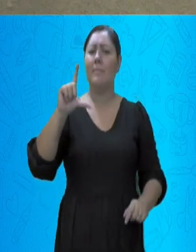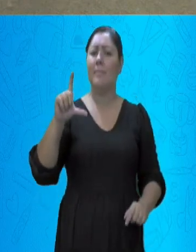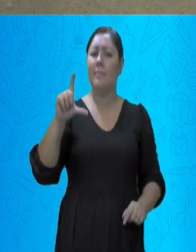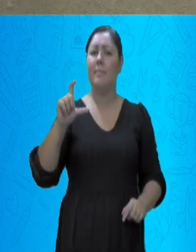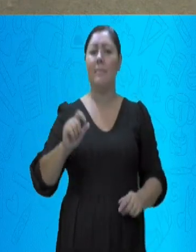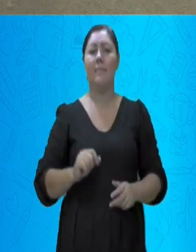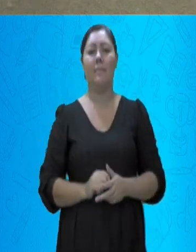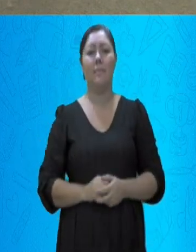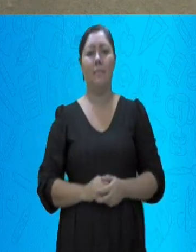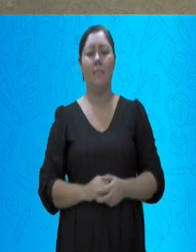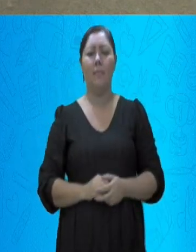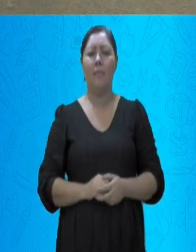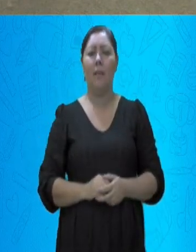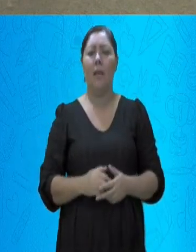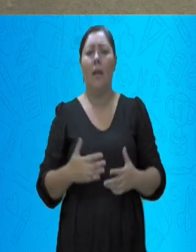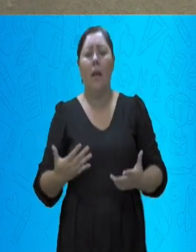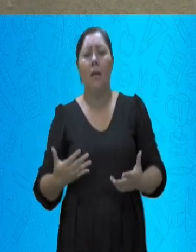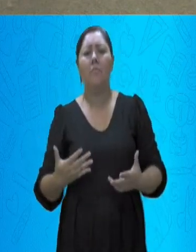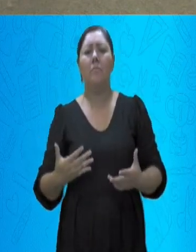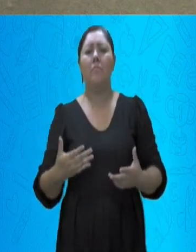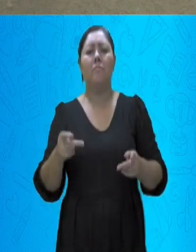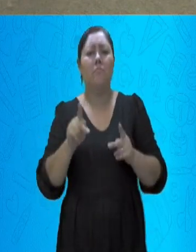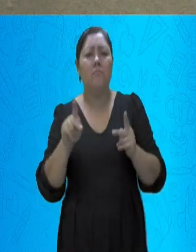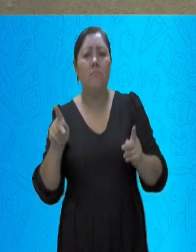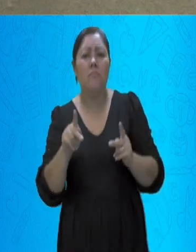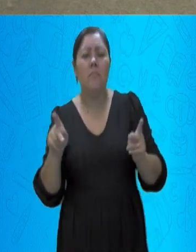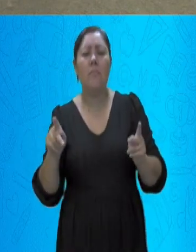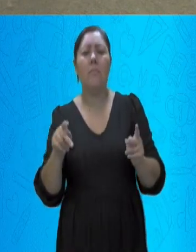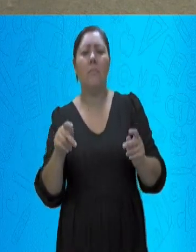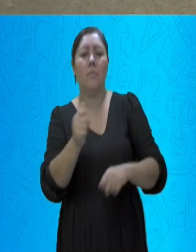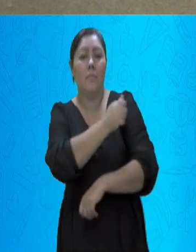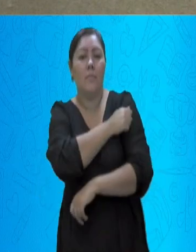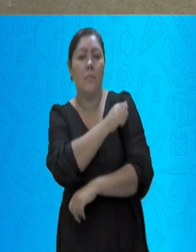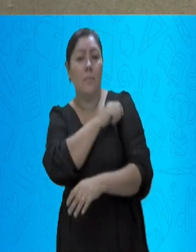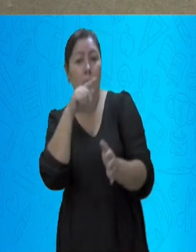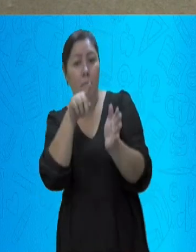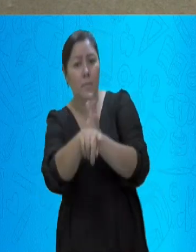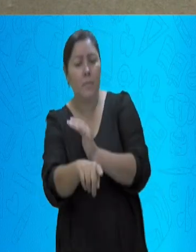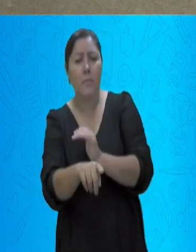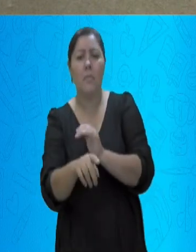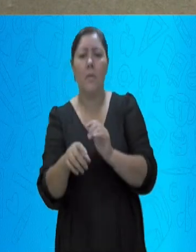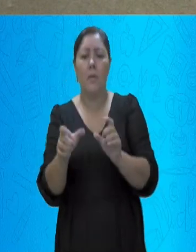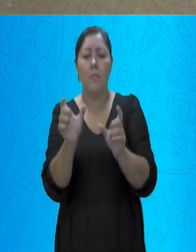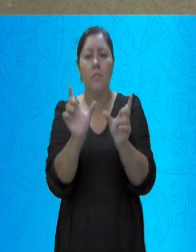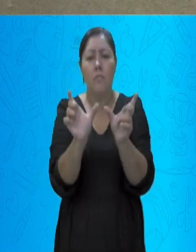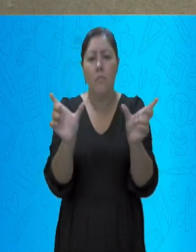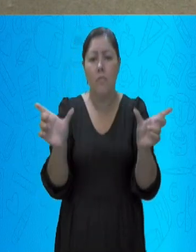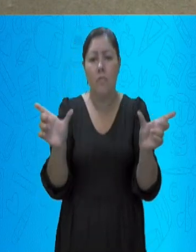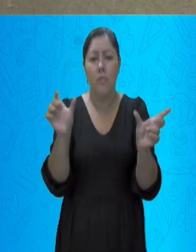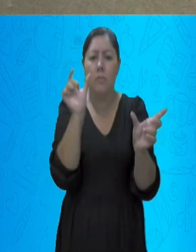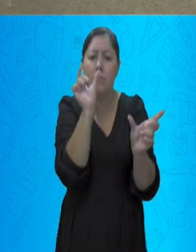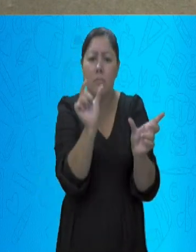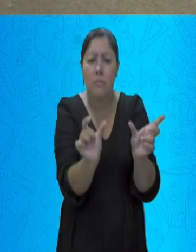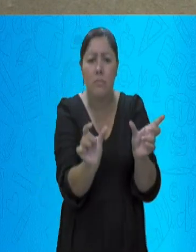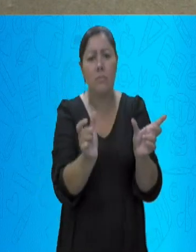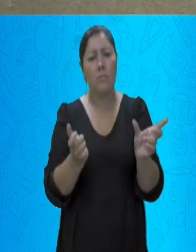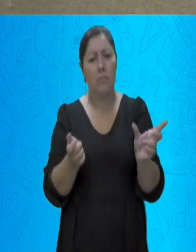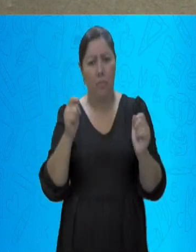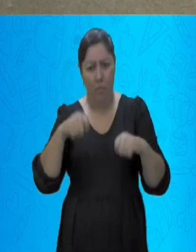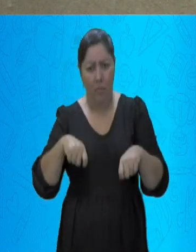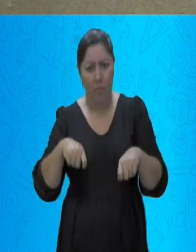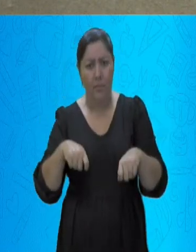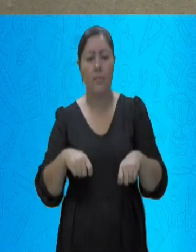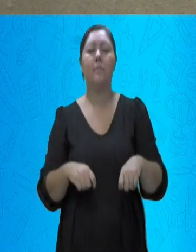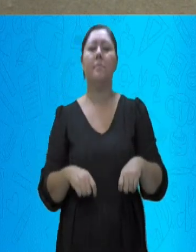está no meio da frase. Eu vou usar a letra maiúscula no meio da frase? Sim, o substantivo próprio